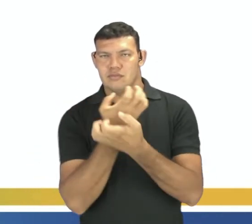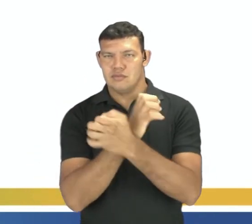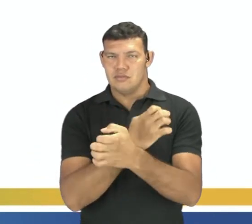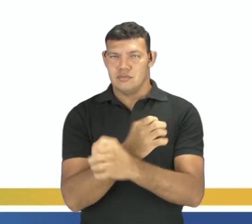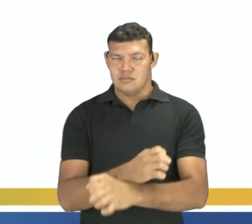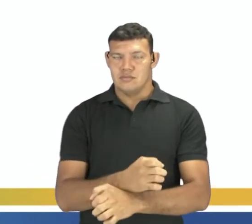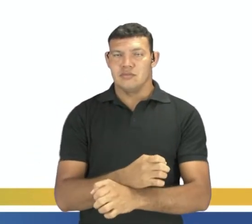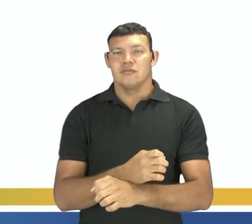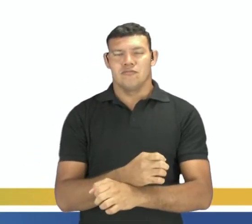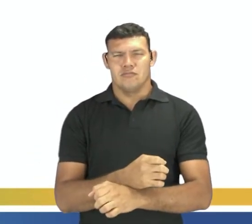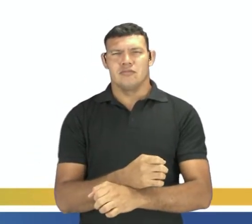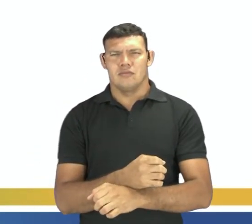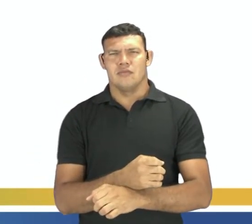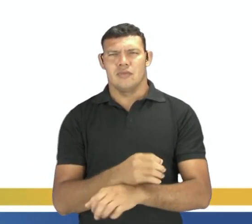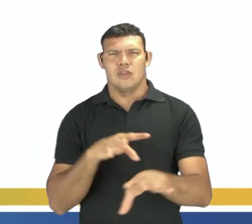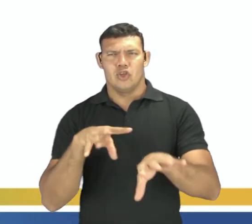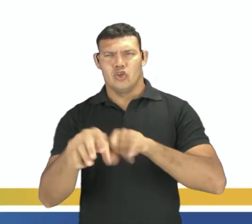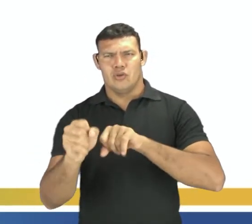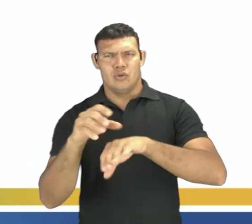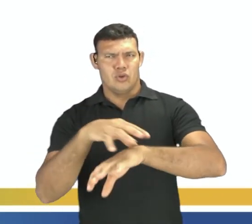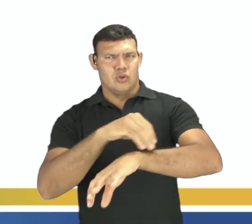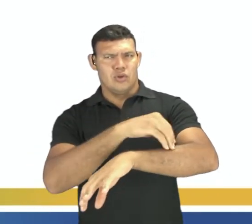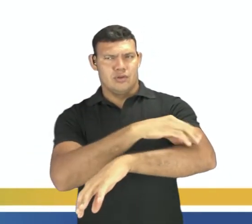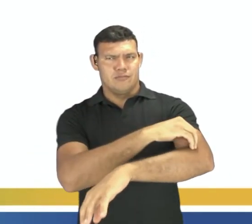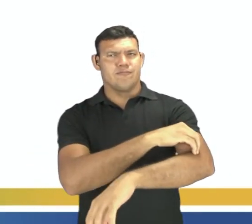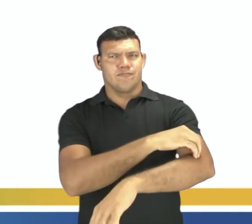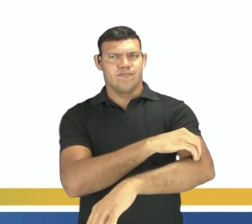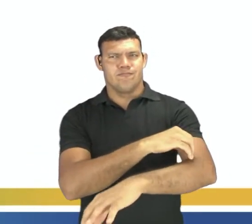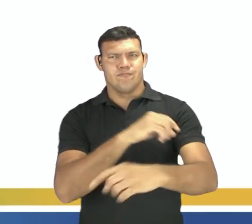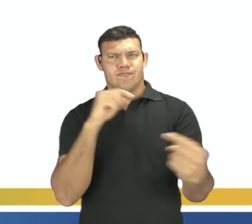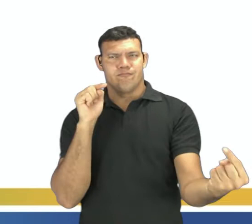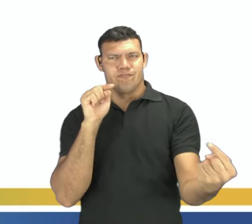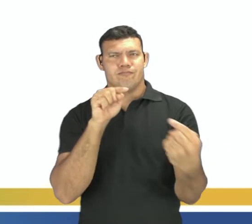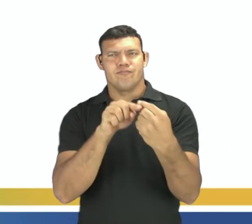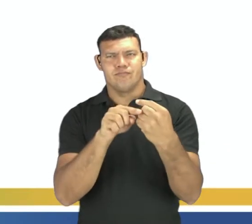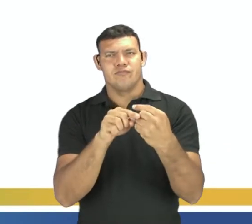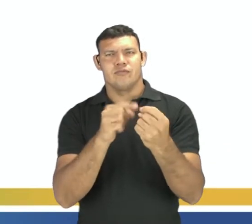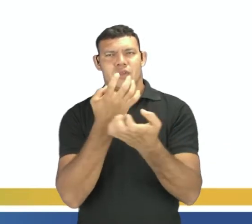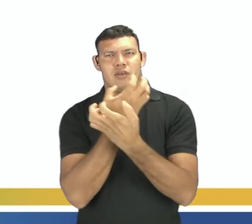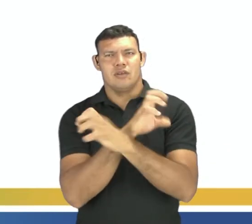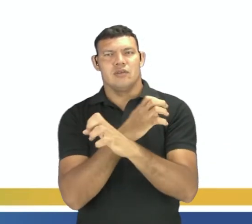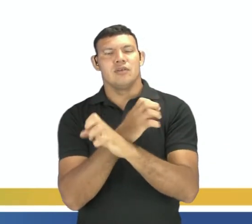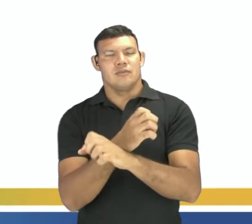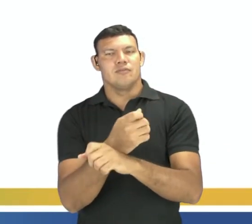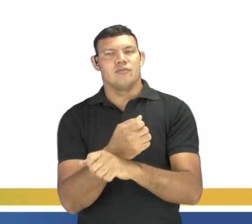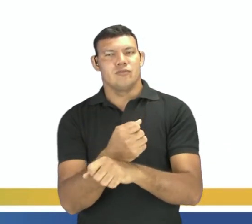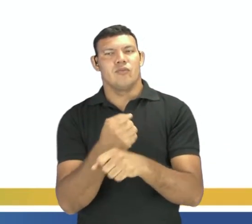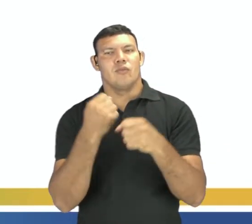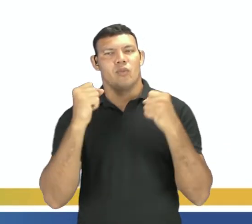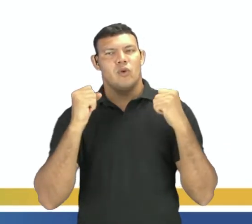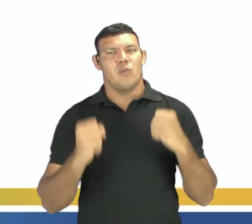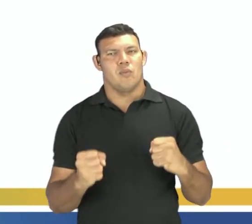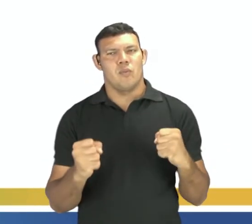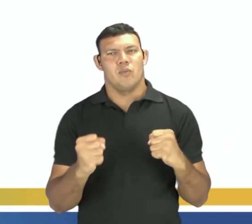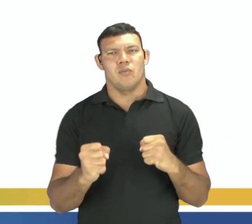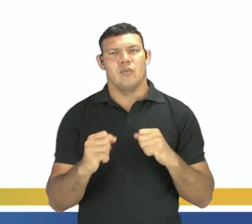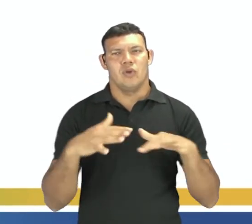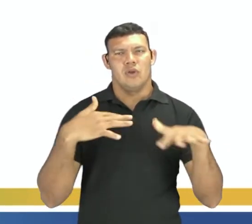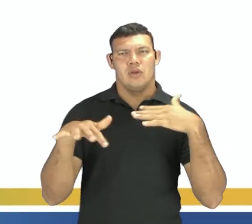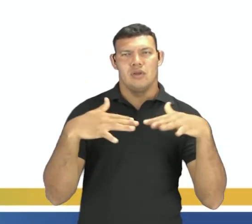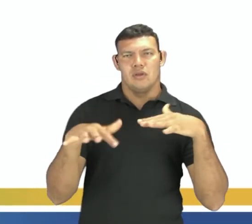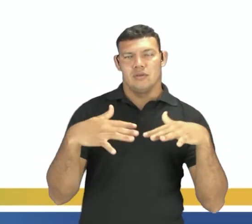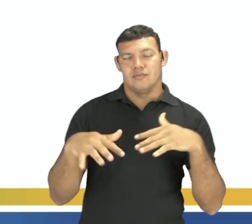os músculos, que são ligados à estrutura óssea, permitindo a movimentação do corpo. Também nós vamos ter